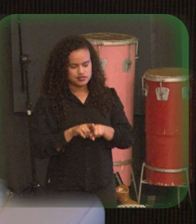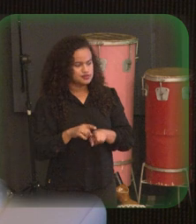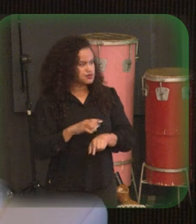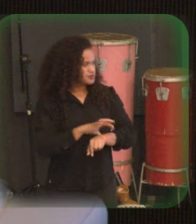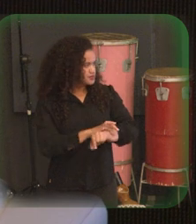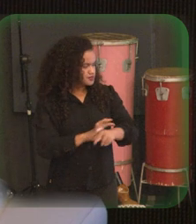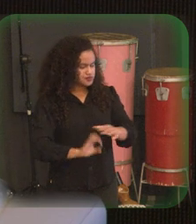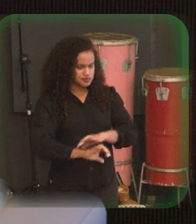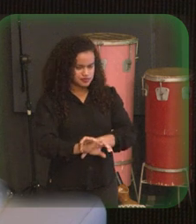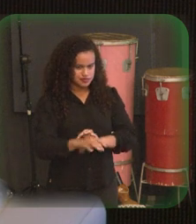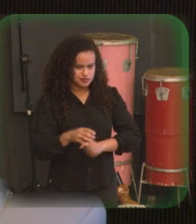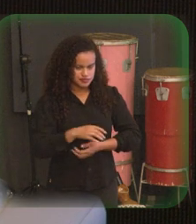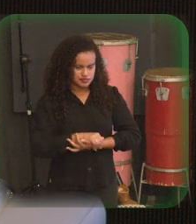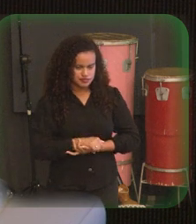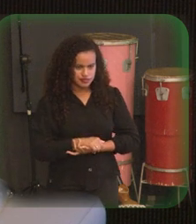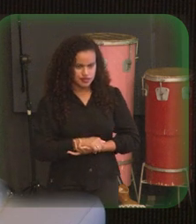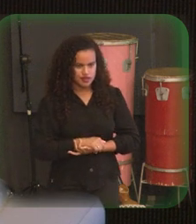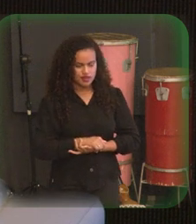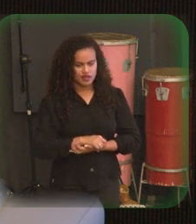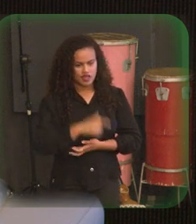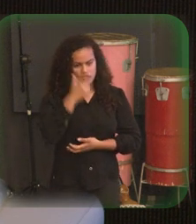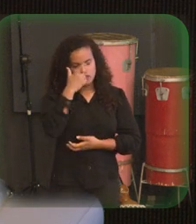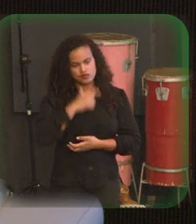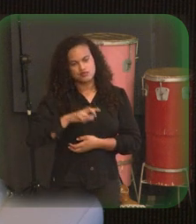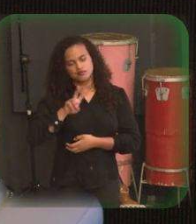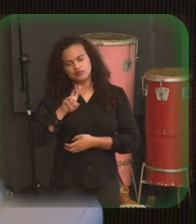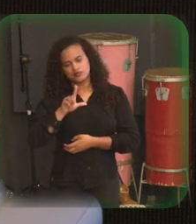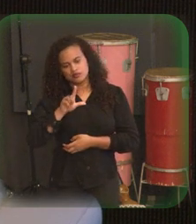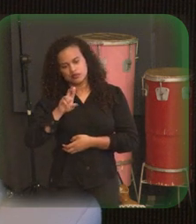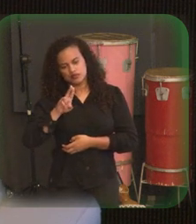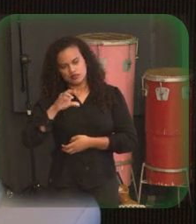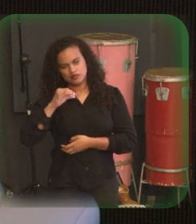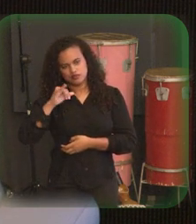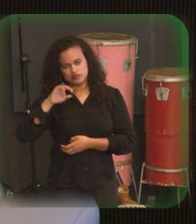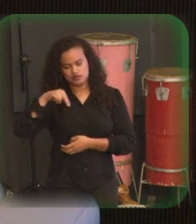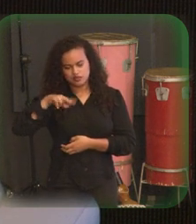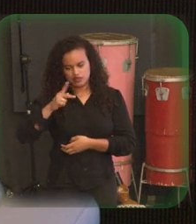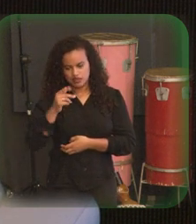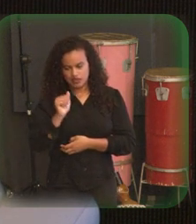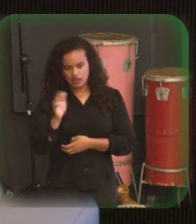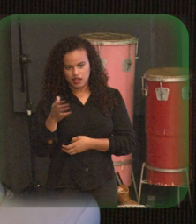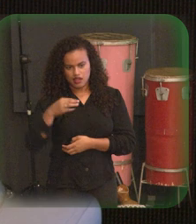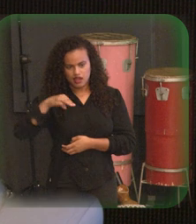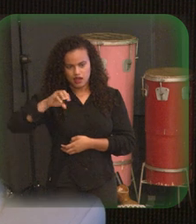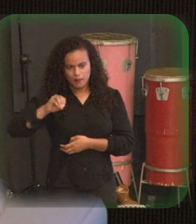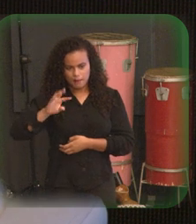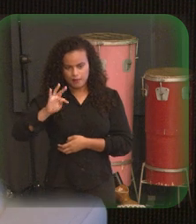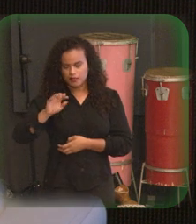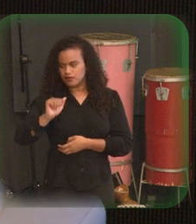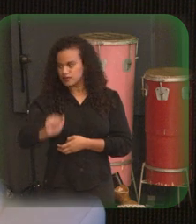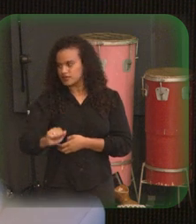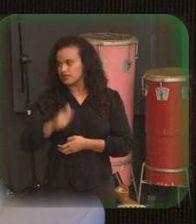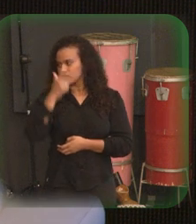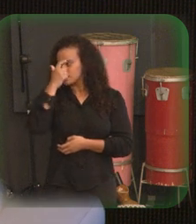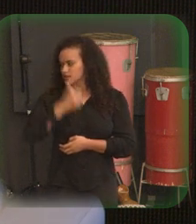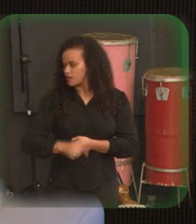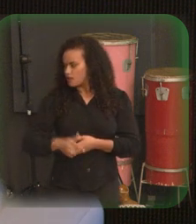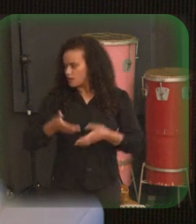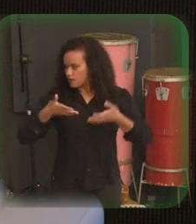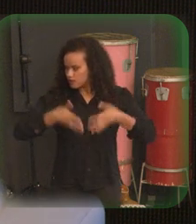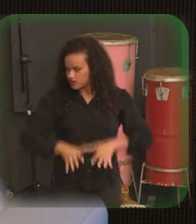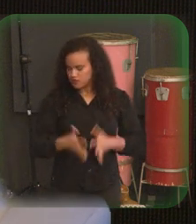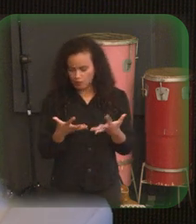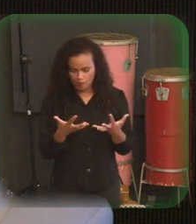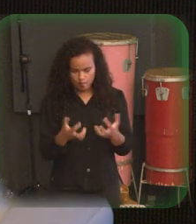Bem, eu sou Lucinha Mota, eu sou sertaneja, eu venho da